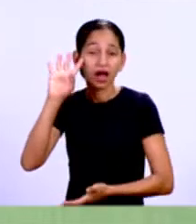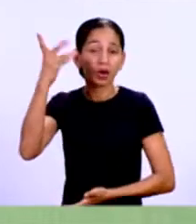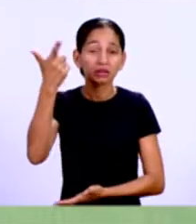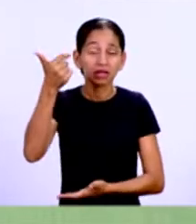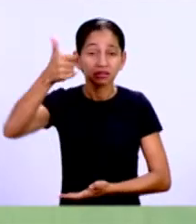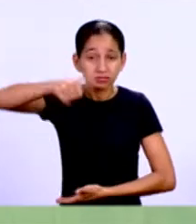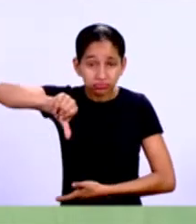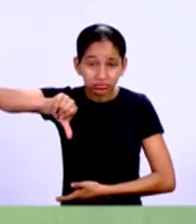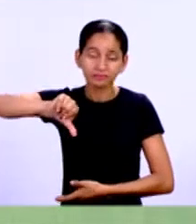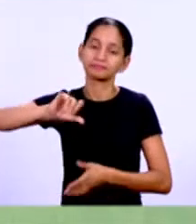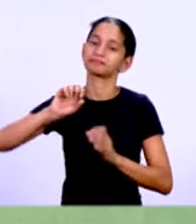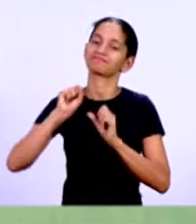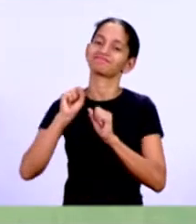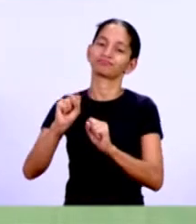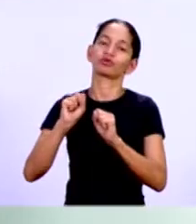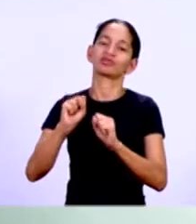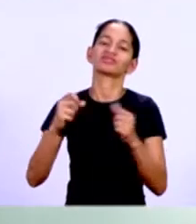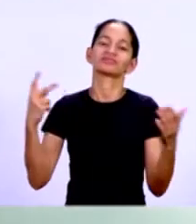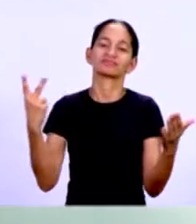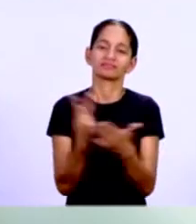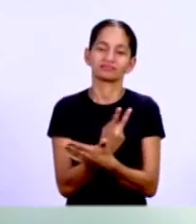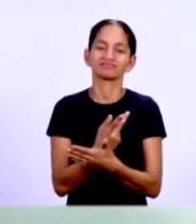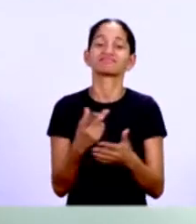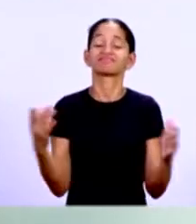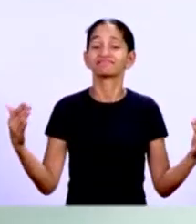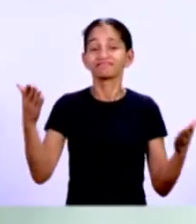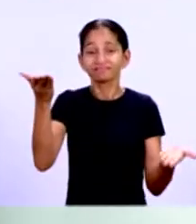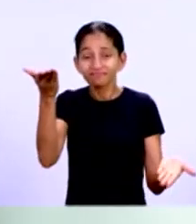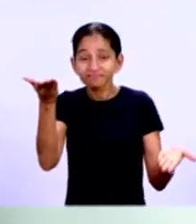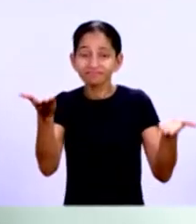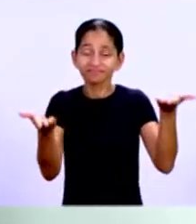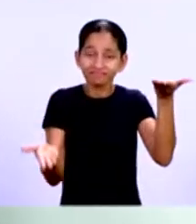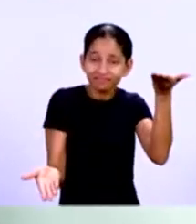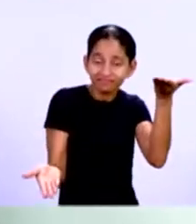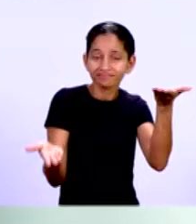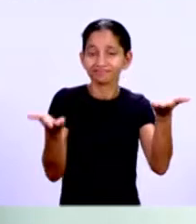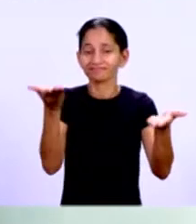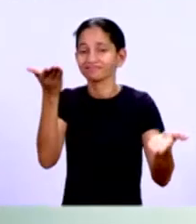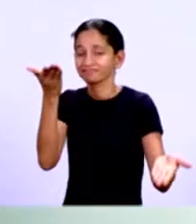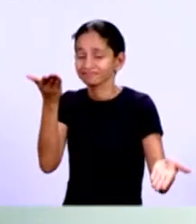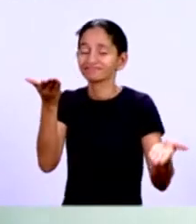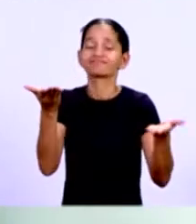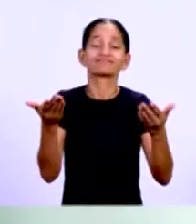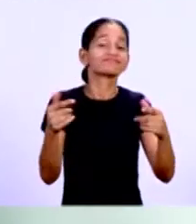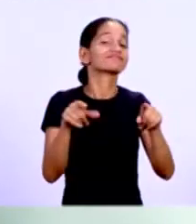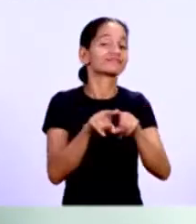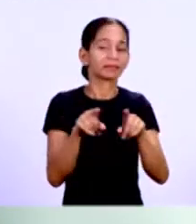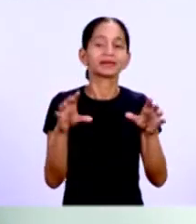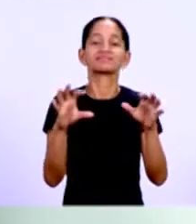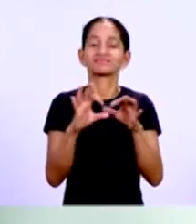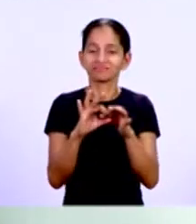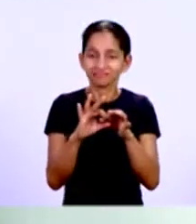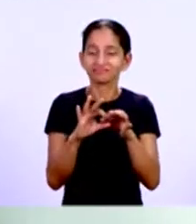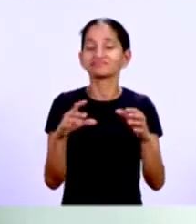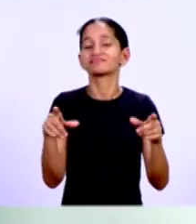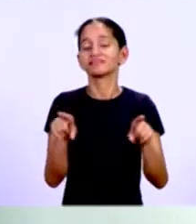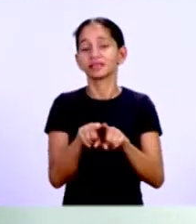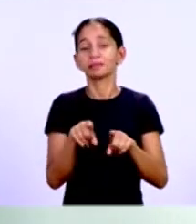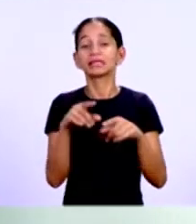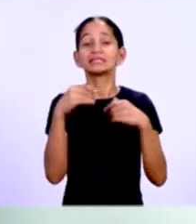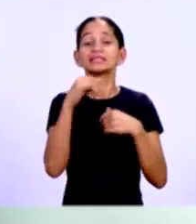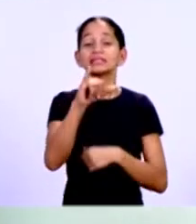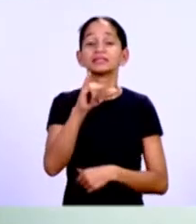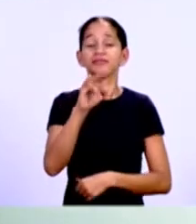possível. Existe sim uma relação diretamente proporcional entre risco e retorno. Isso porque você só vai